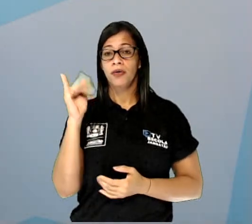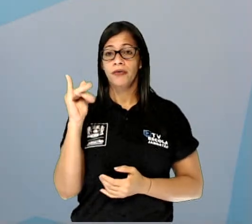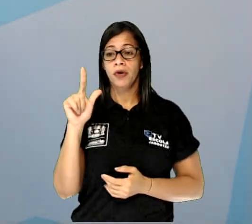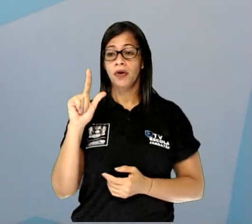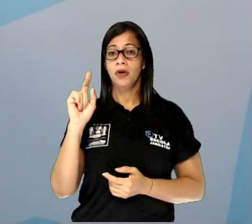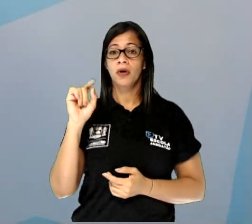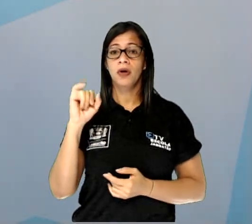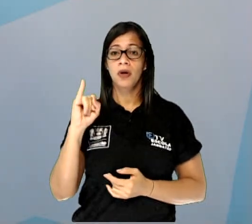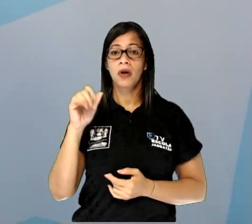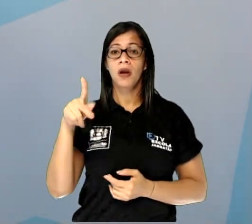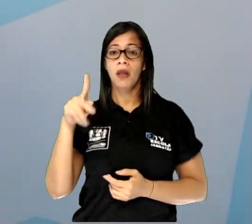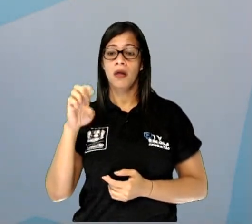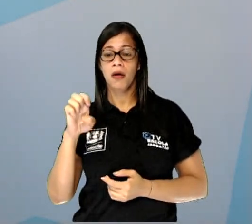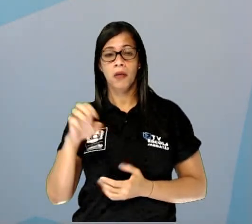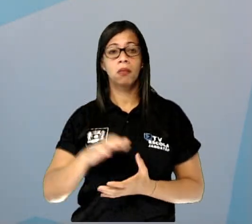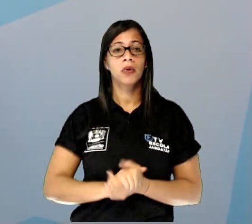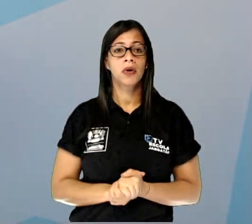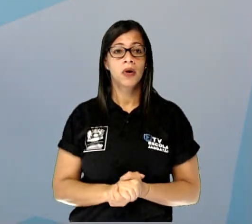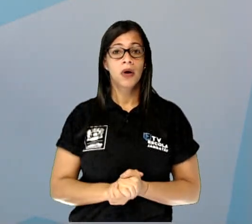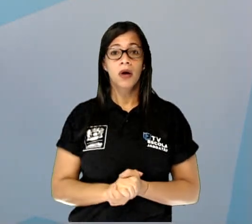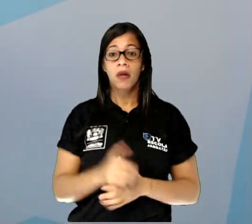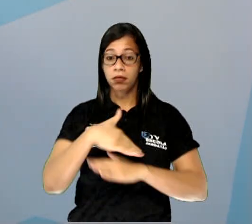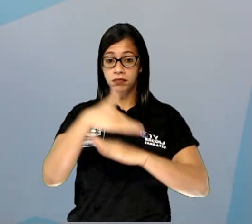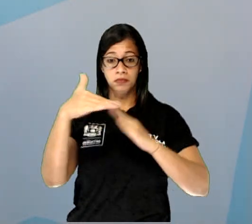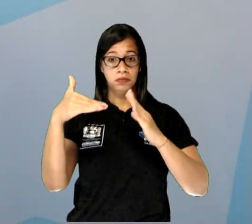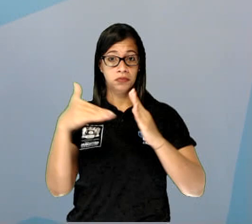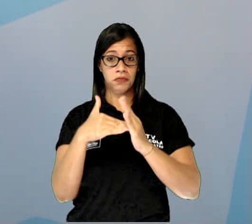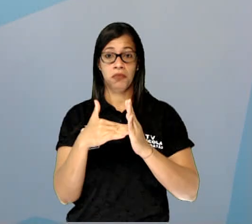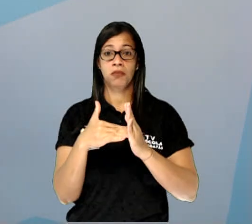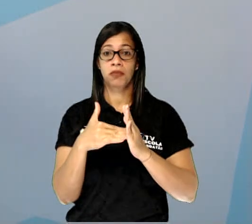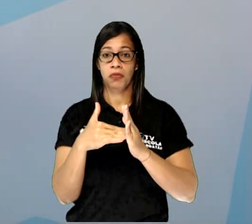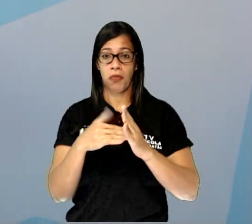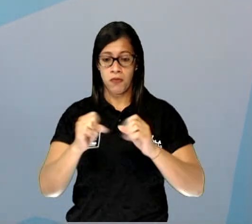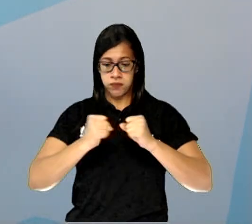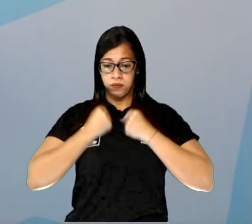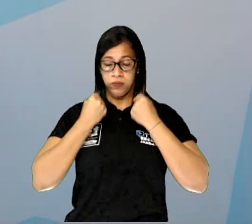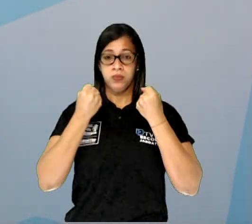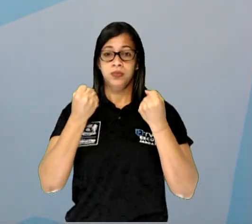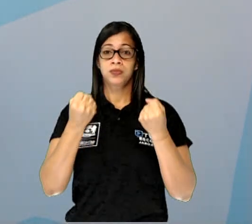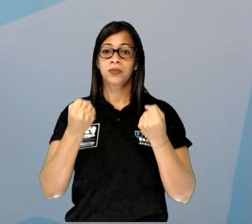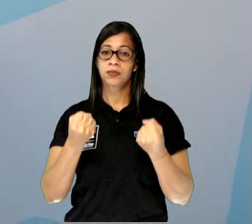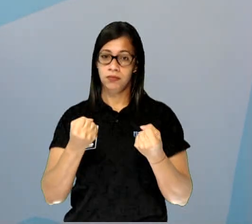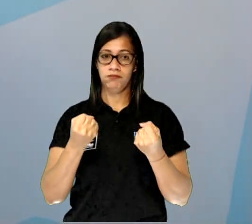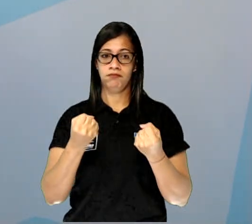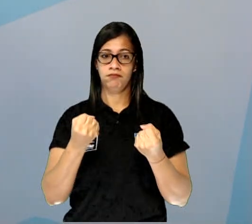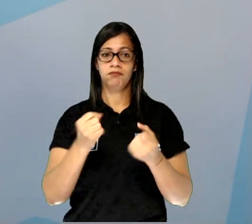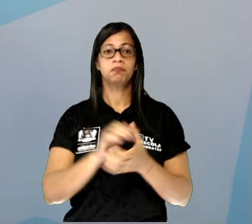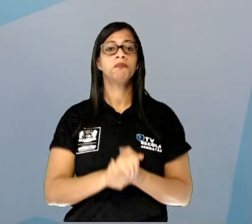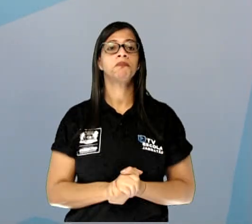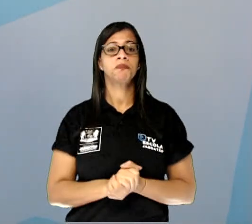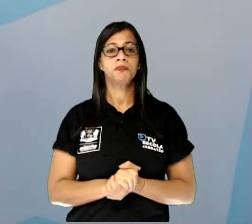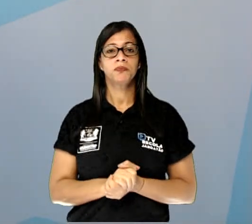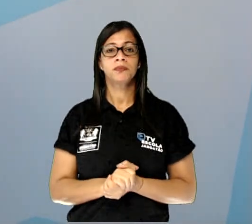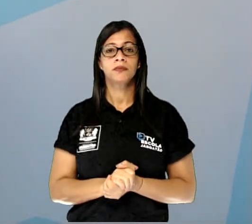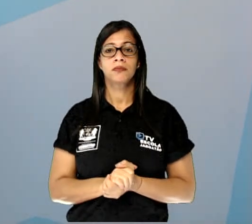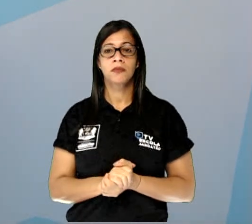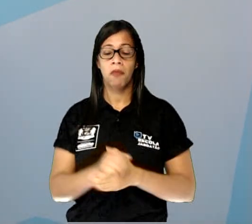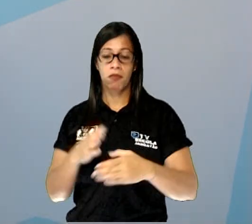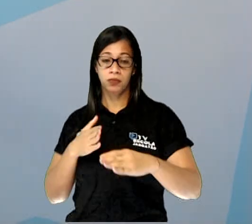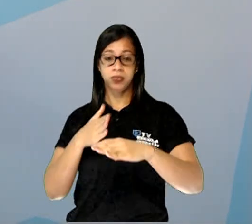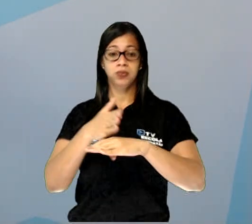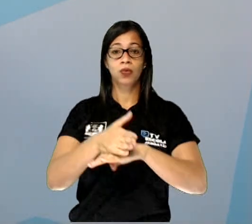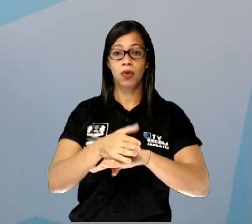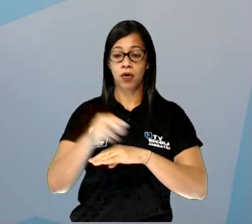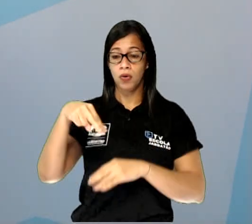Eles organizaram uma companhia, a WIC, West Indian Coast Company, e invadiram o Nordeste do Brasil. A